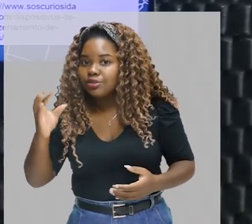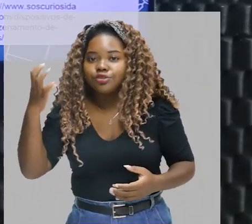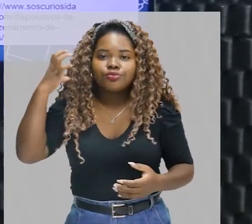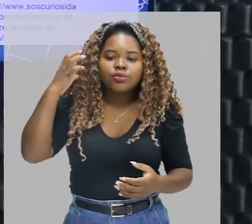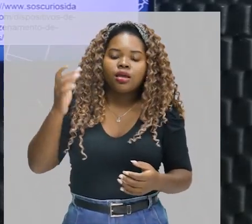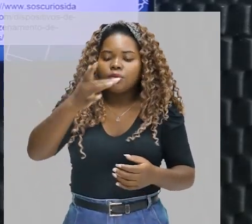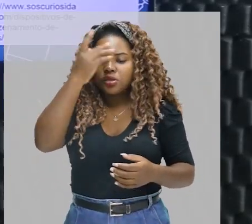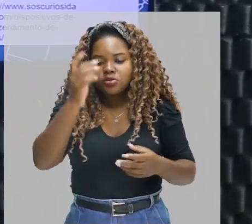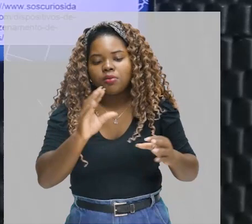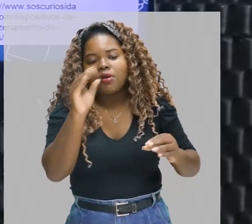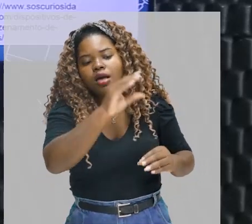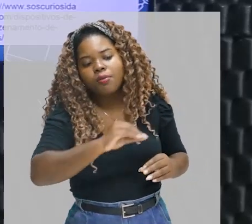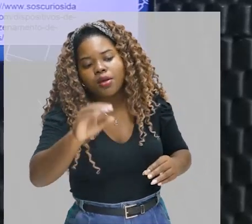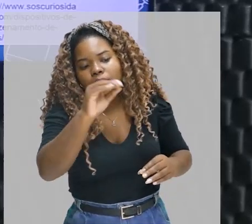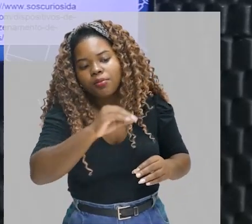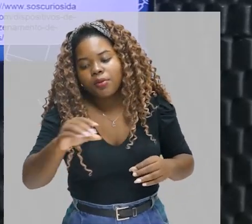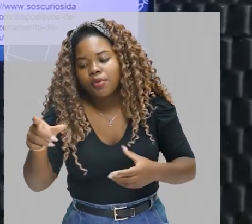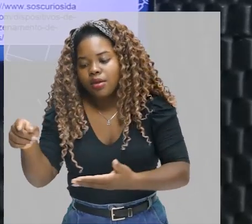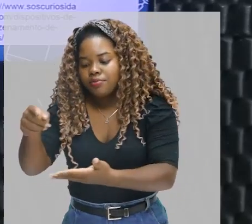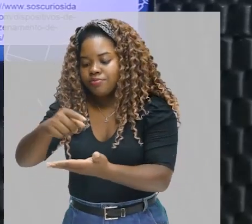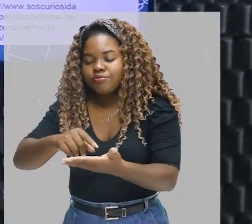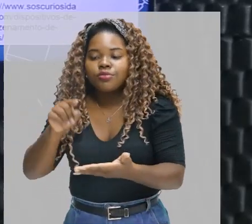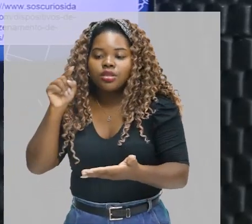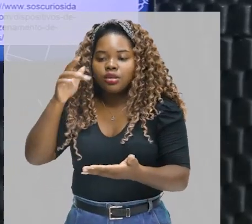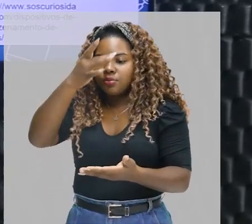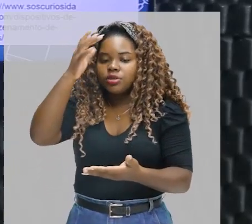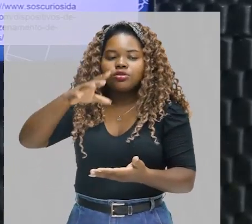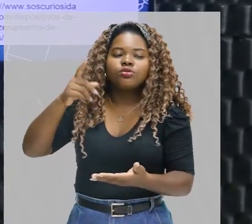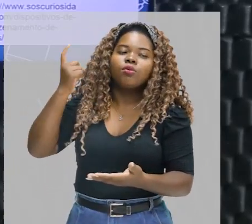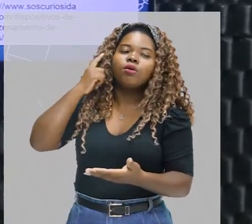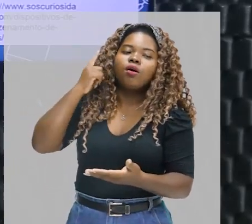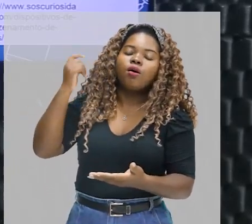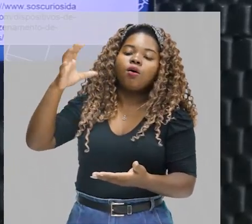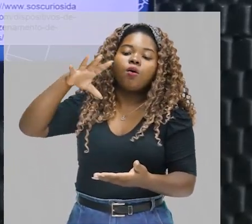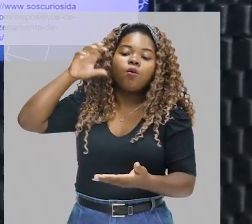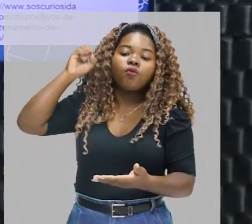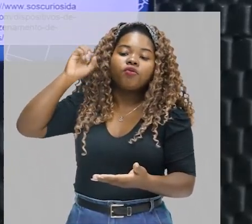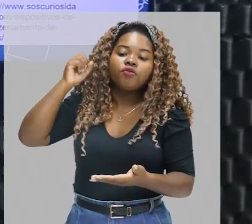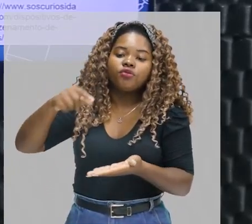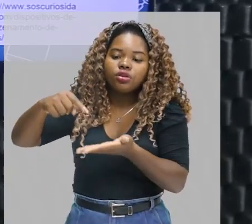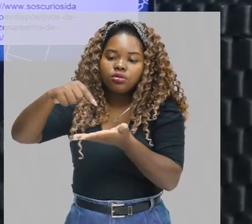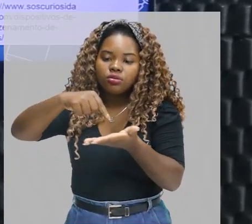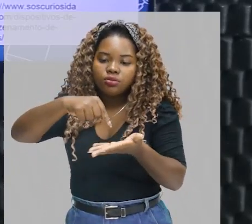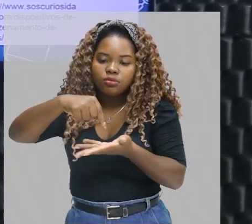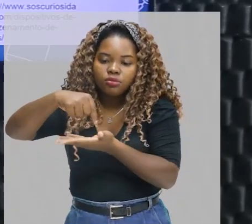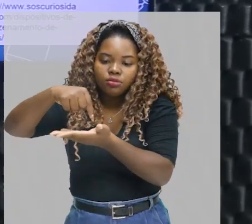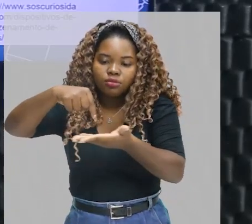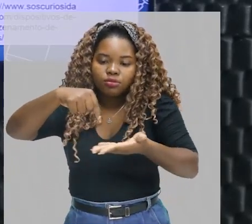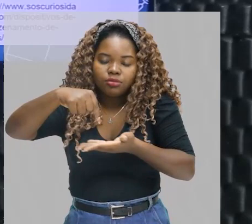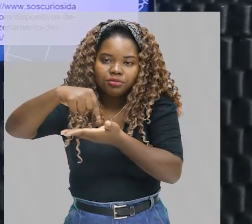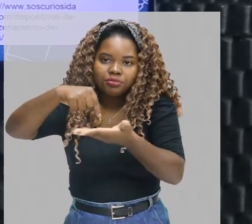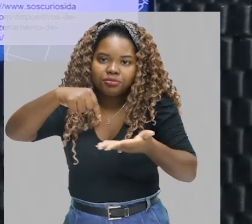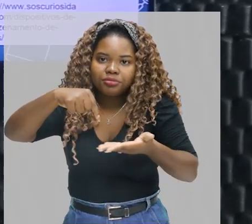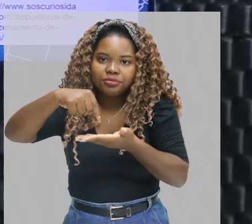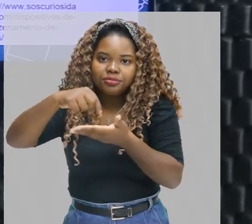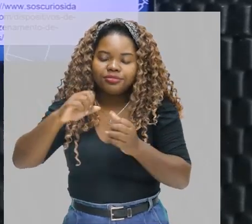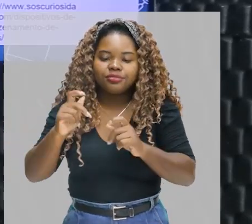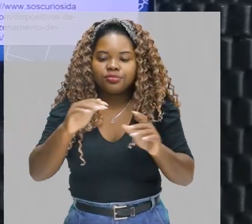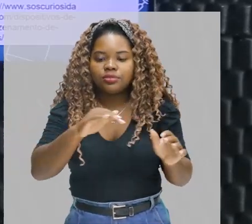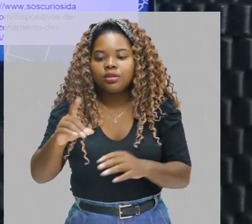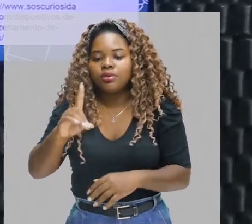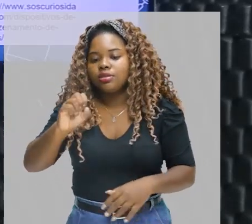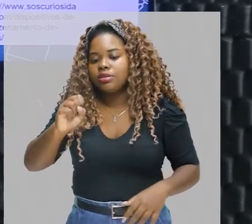alguém falando alguma coisa que estaria ali armazenado. Tá ok? O